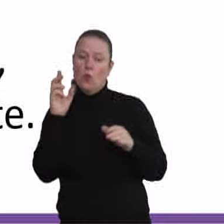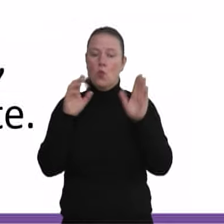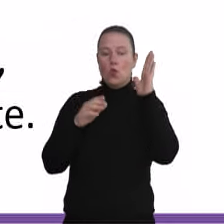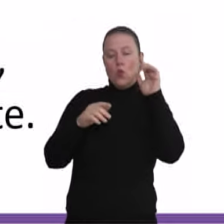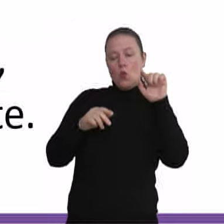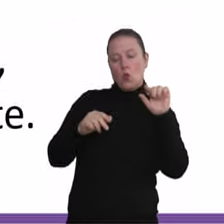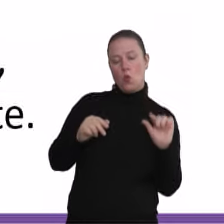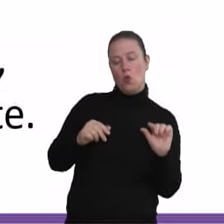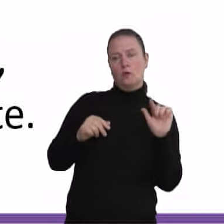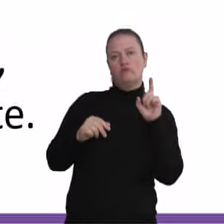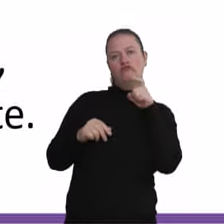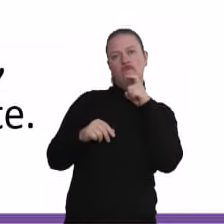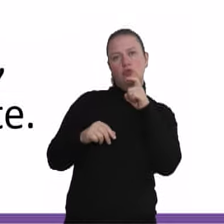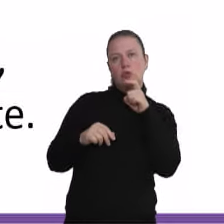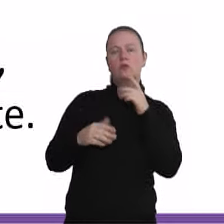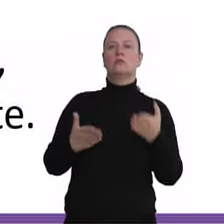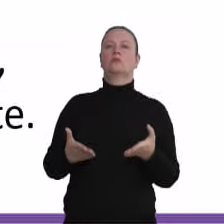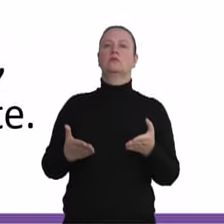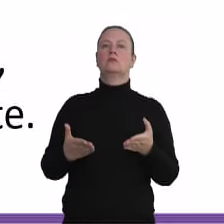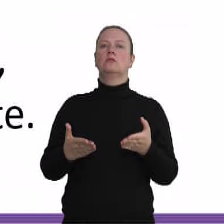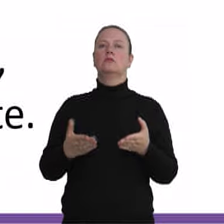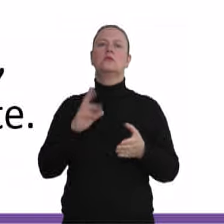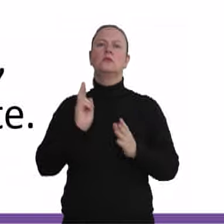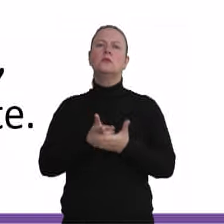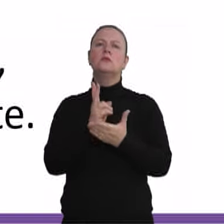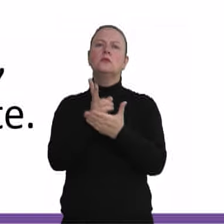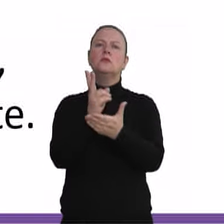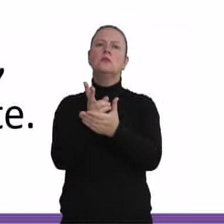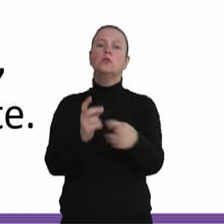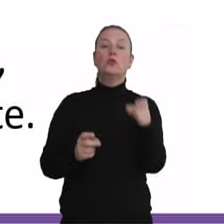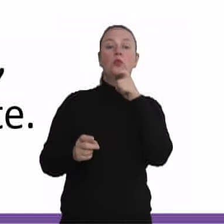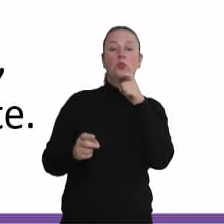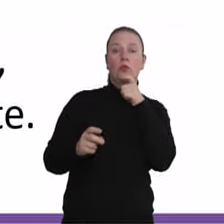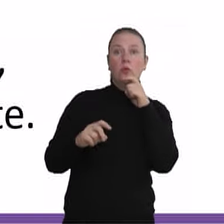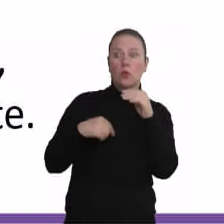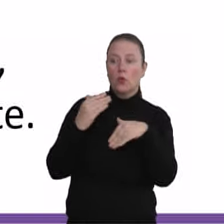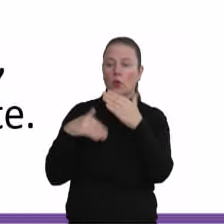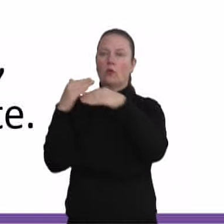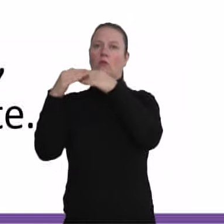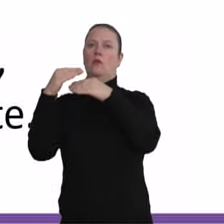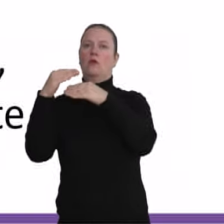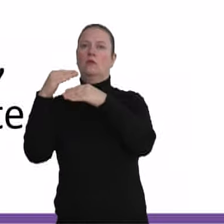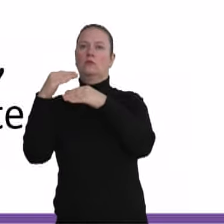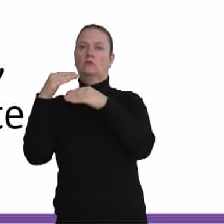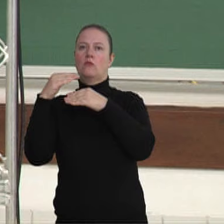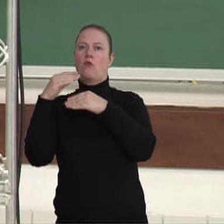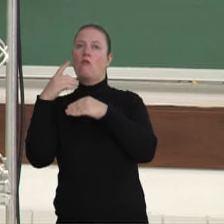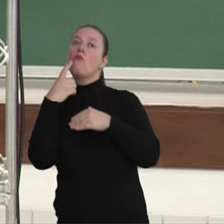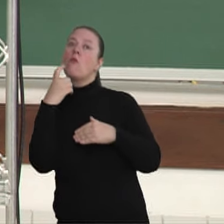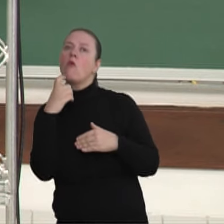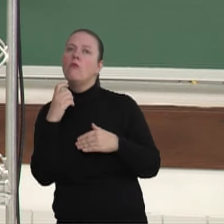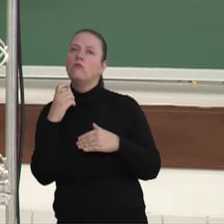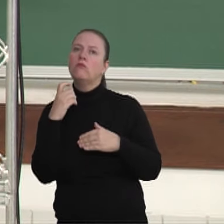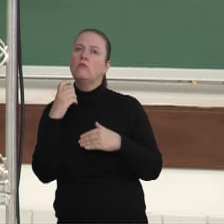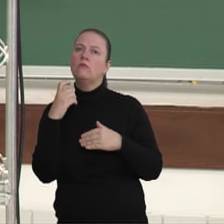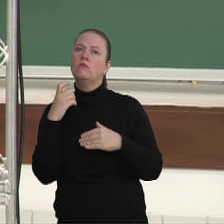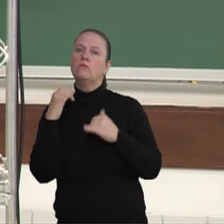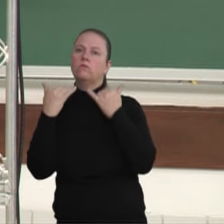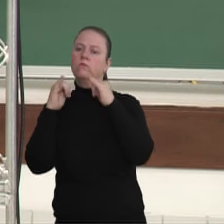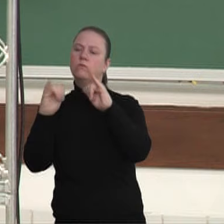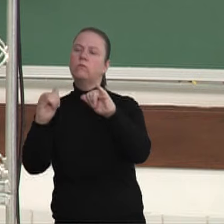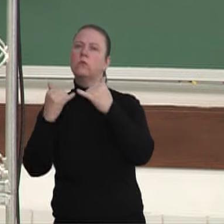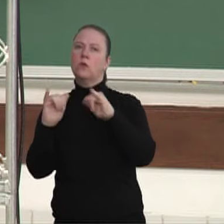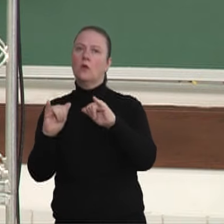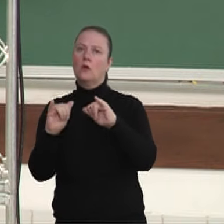fluxo térmico avançando espontaneamente sempre do corpo mais frio para o mais quente. Pessoal, o conceito da definição de calor, então temos ali